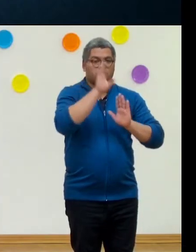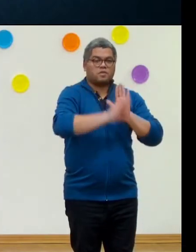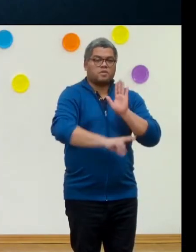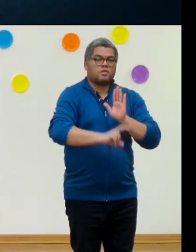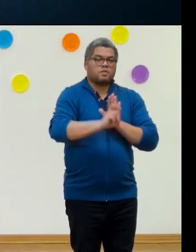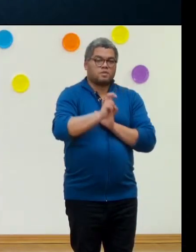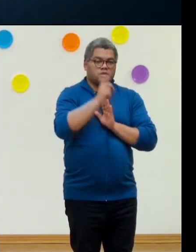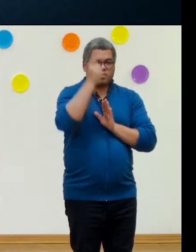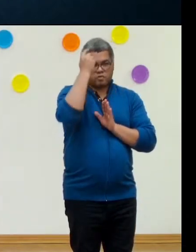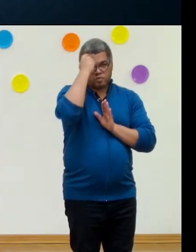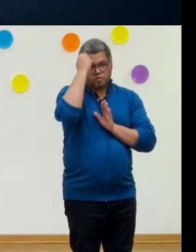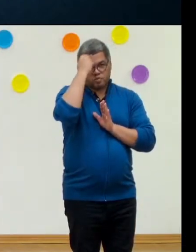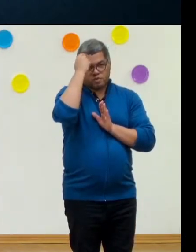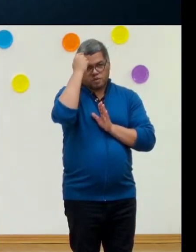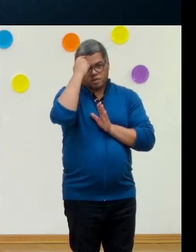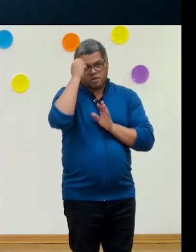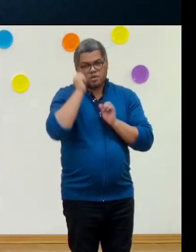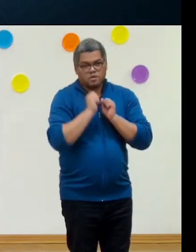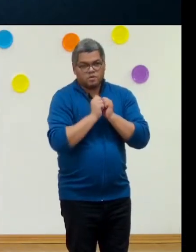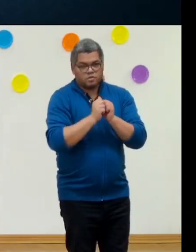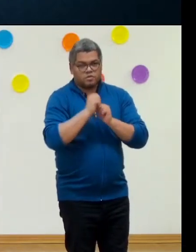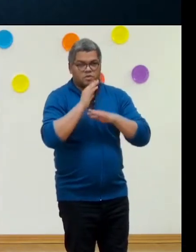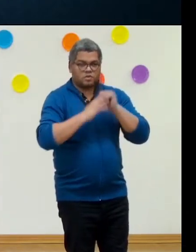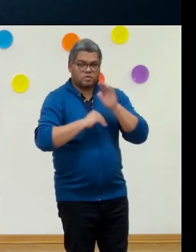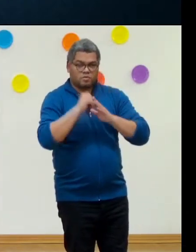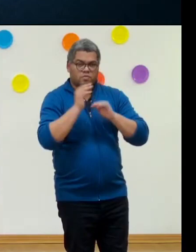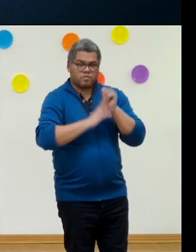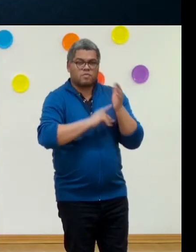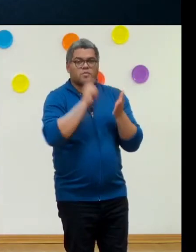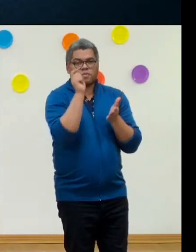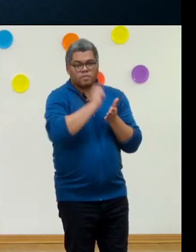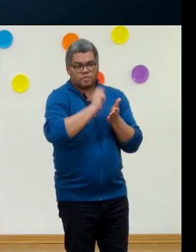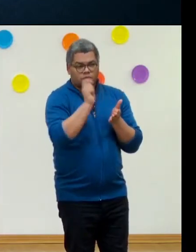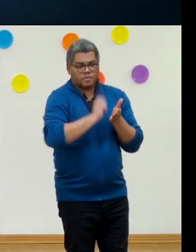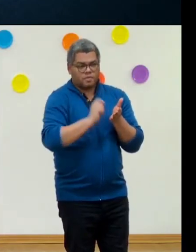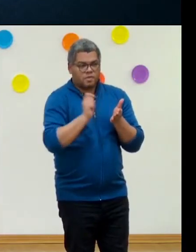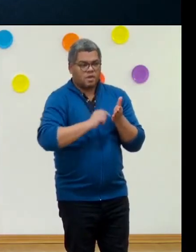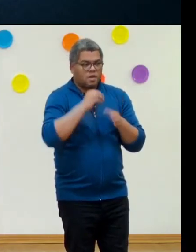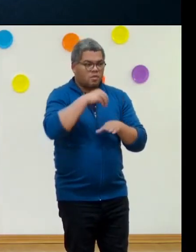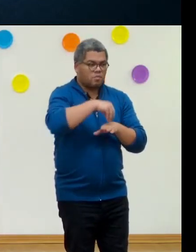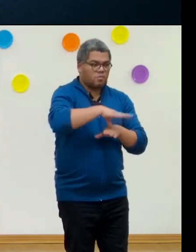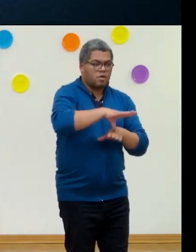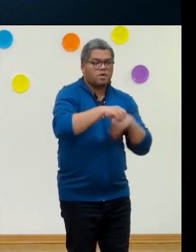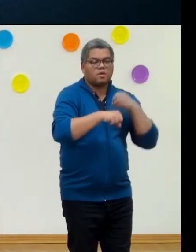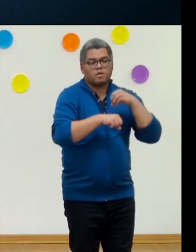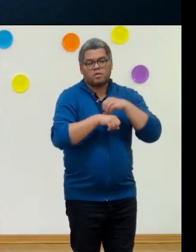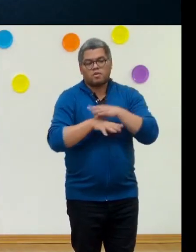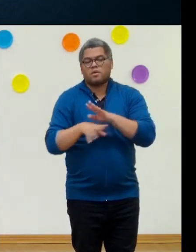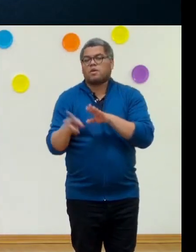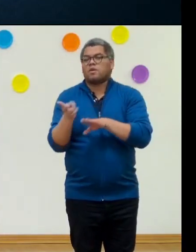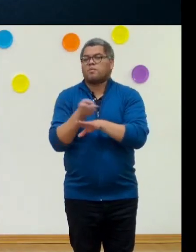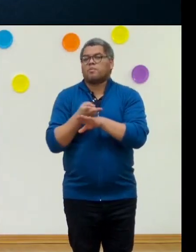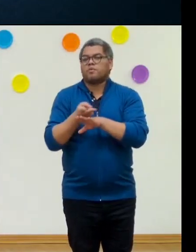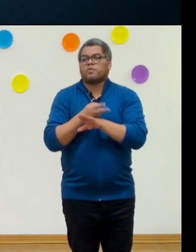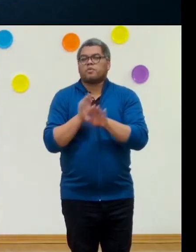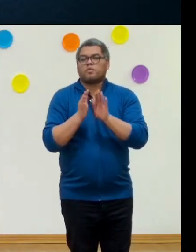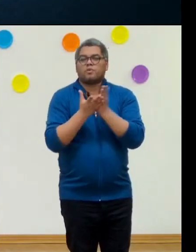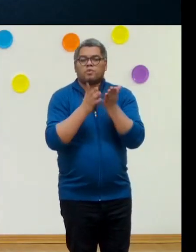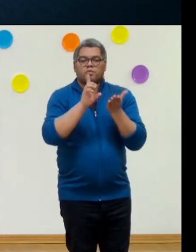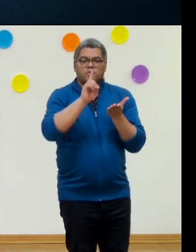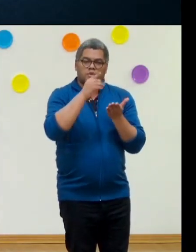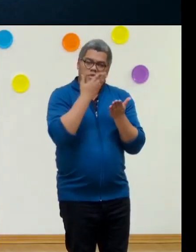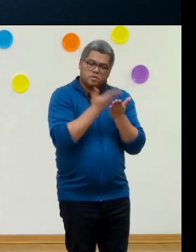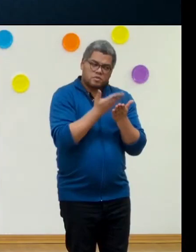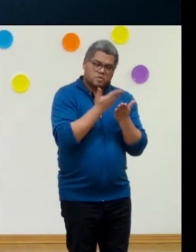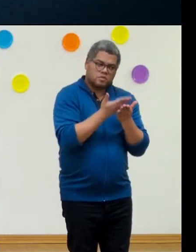Vão meditar juntos e colocar em prática. Façam anotações. O que isso quer dizer? O que está querendo dizer? Vá lá, procure uma Bíblia de estudo ou até um comentário.